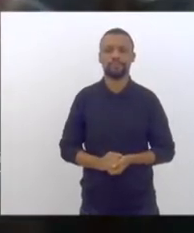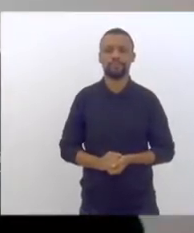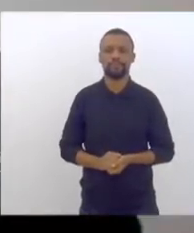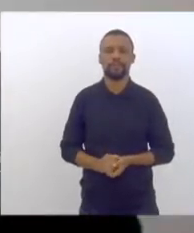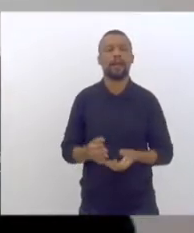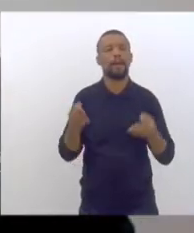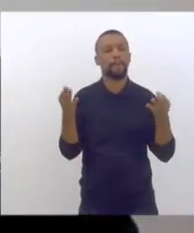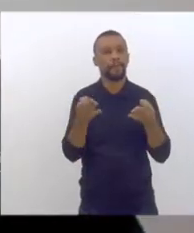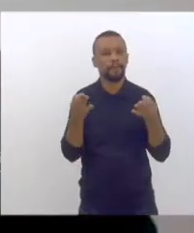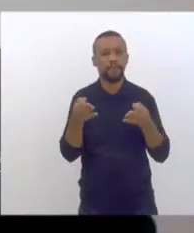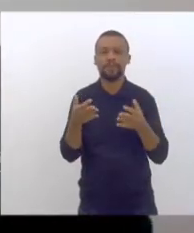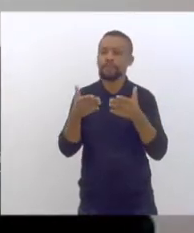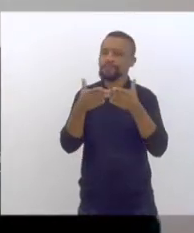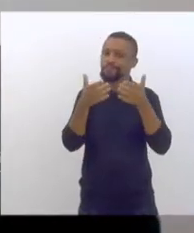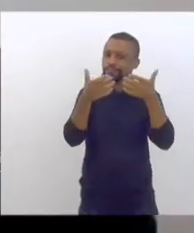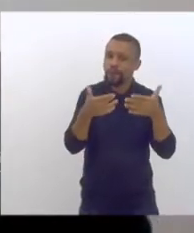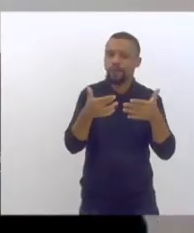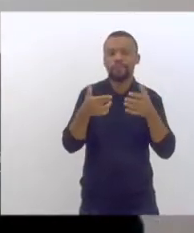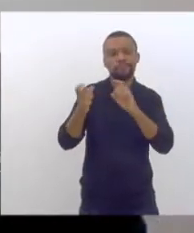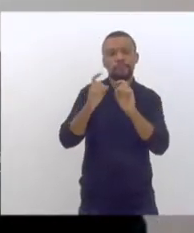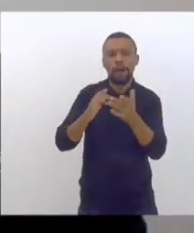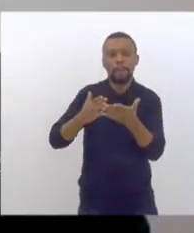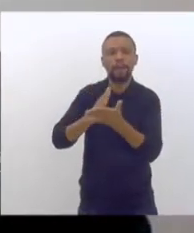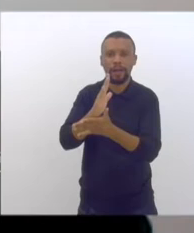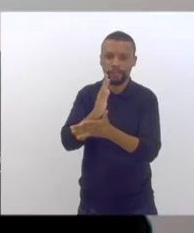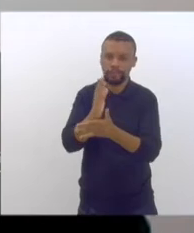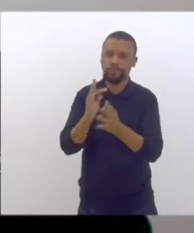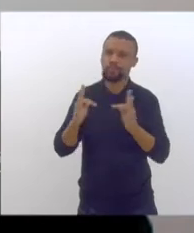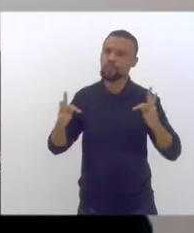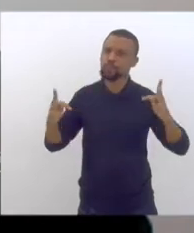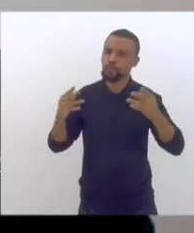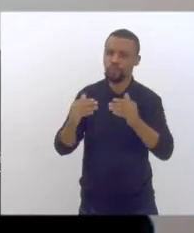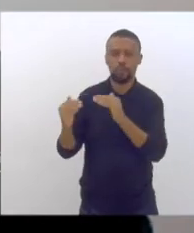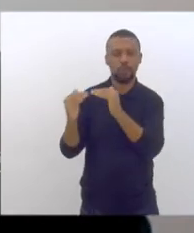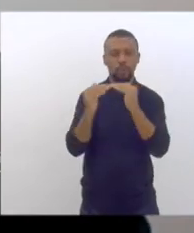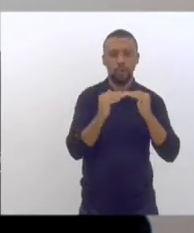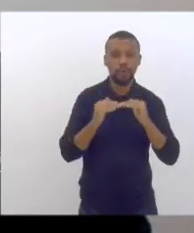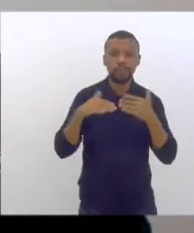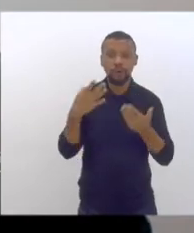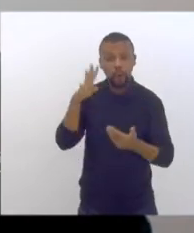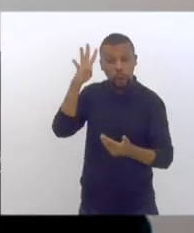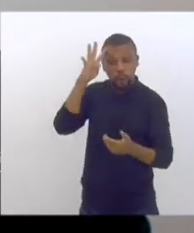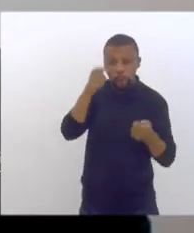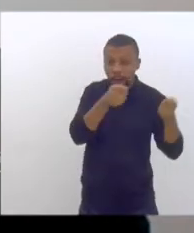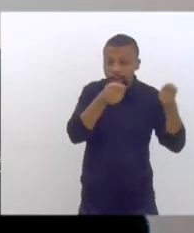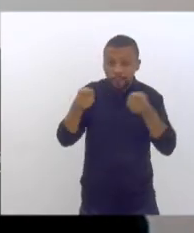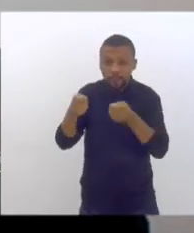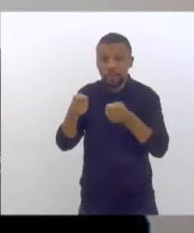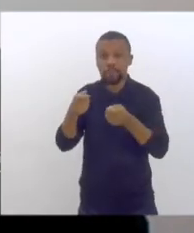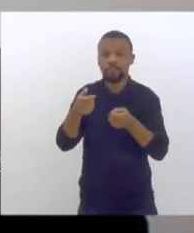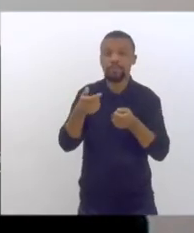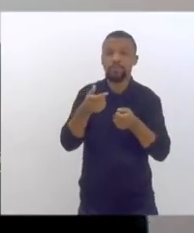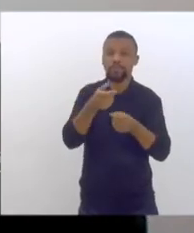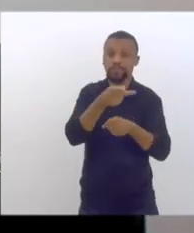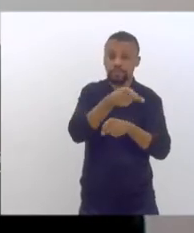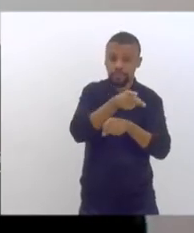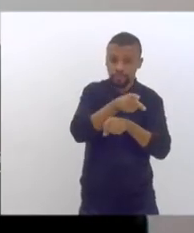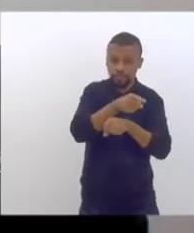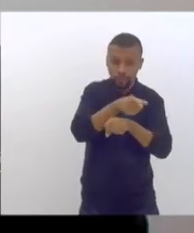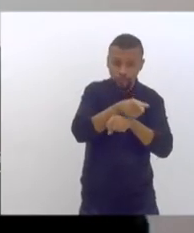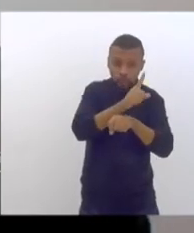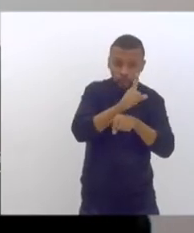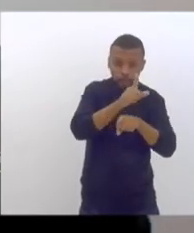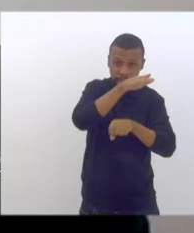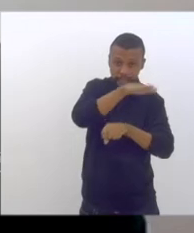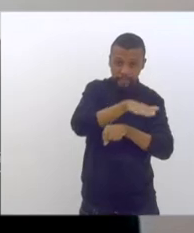perfeito questão de um lado então aprovado por unanimidade a gente passa então quarta-feira de 13 às 1430